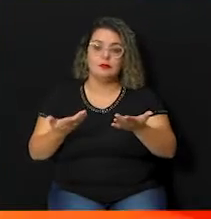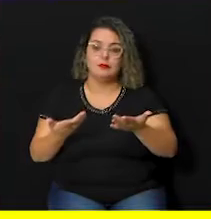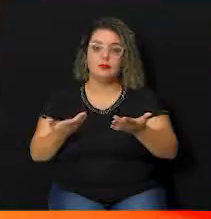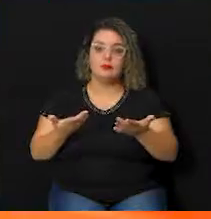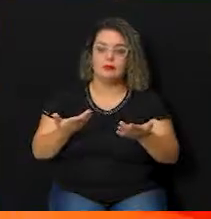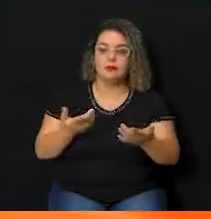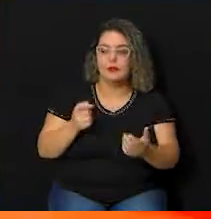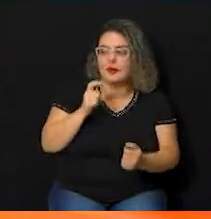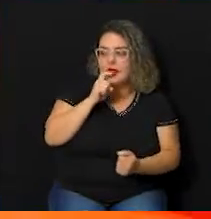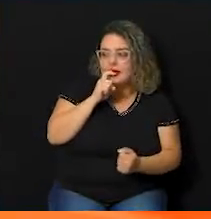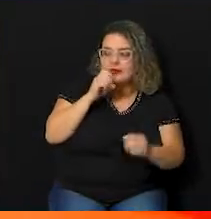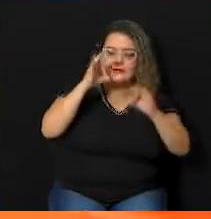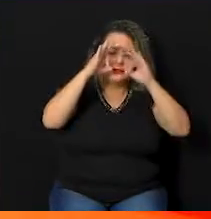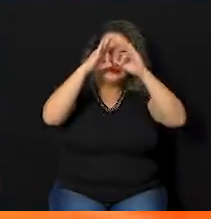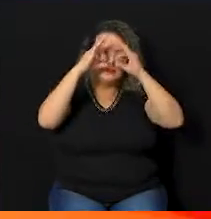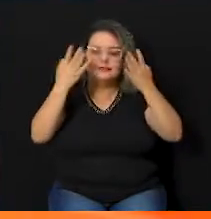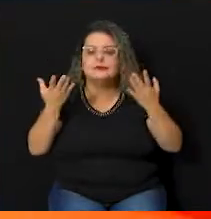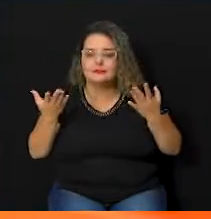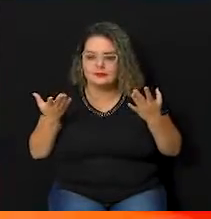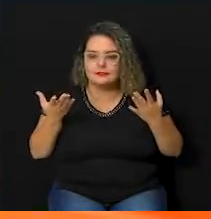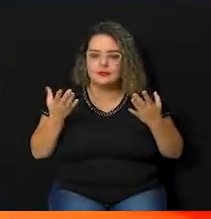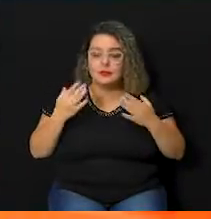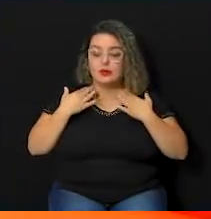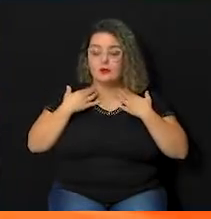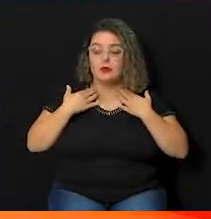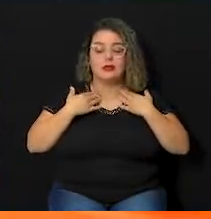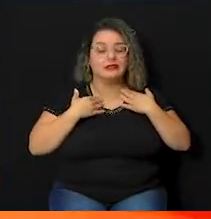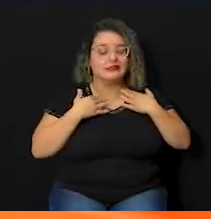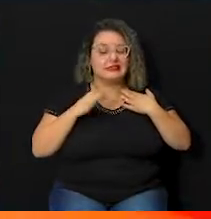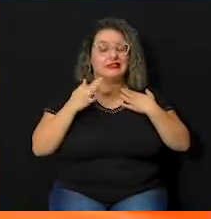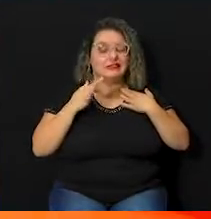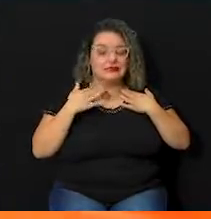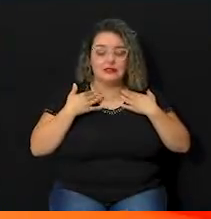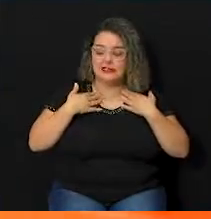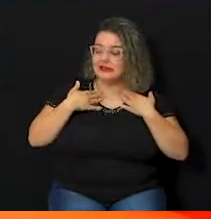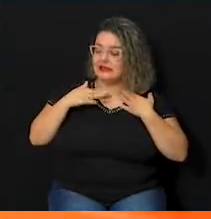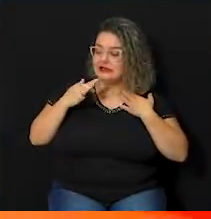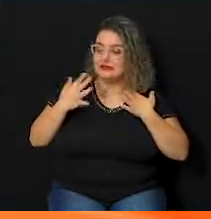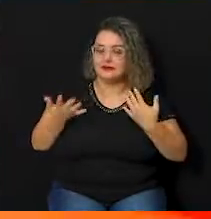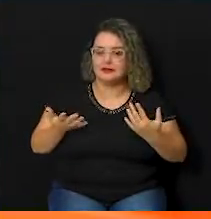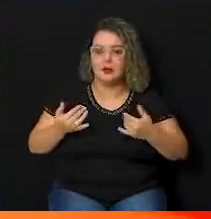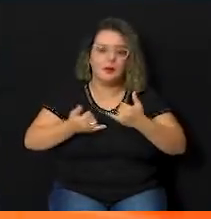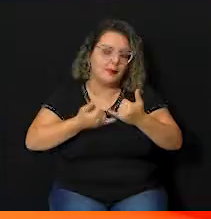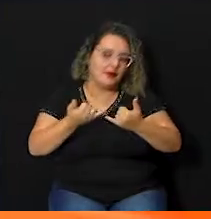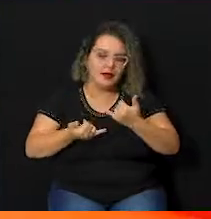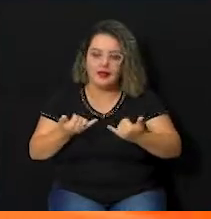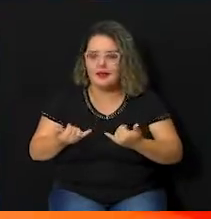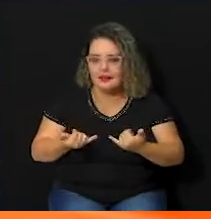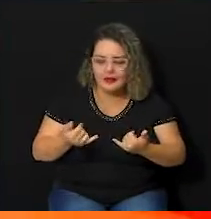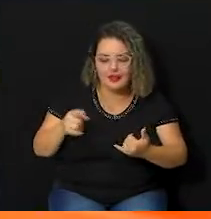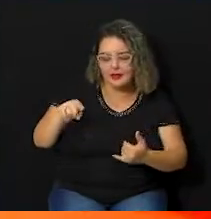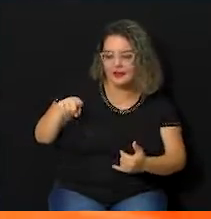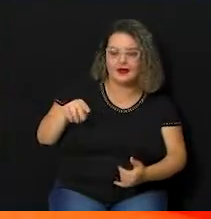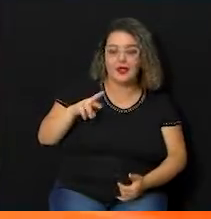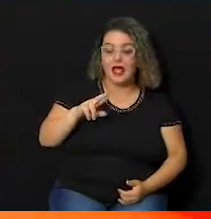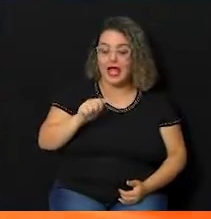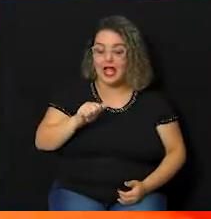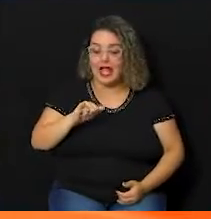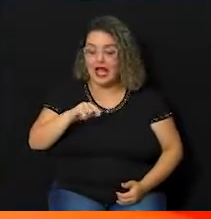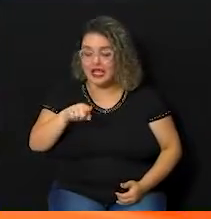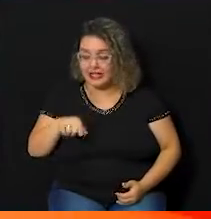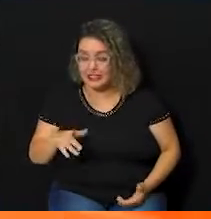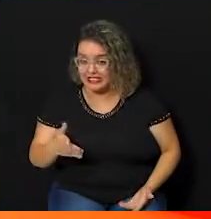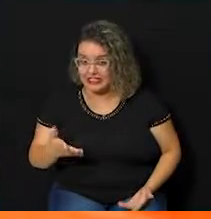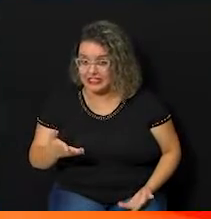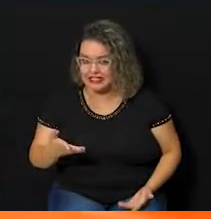de antigos Batmans, que agora esse novo não tem torcicolo, que esse não é raiz. Dá pra fazer muitas brincadeiras com isso também. E na questão do roteiro,